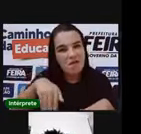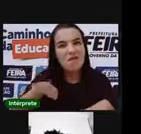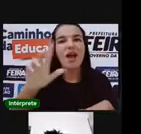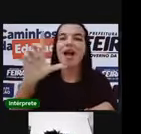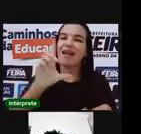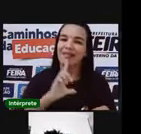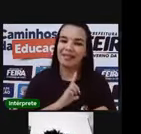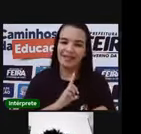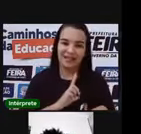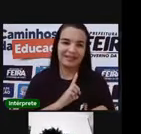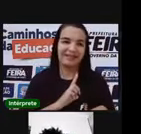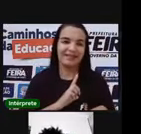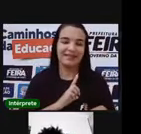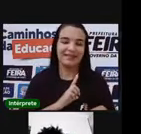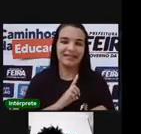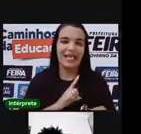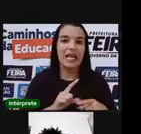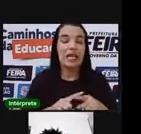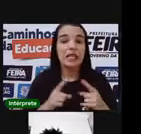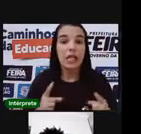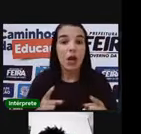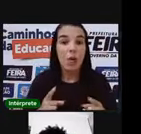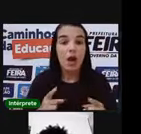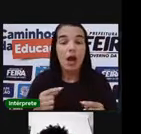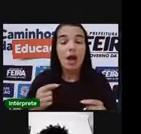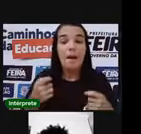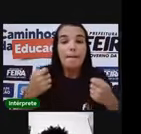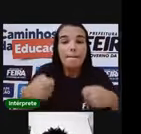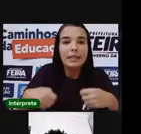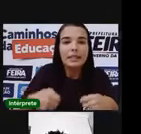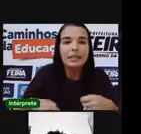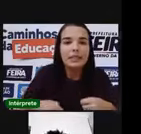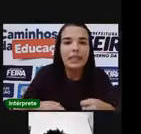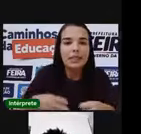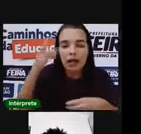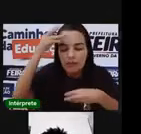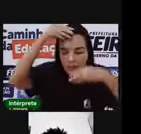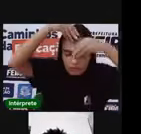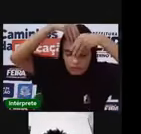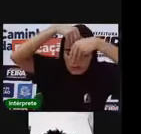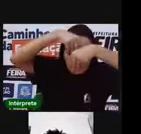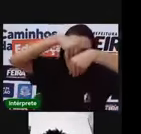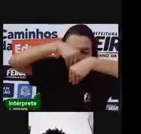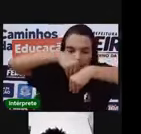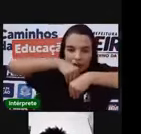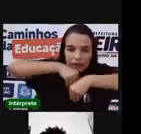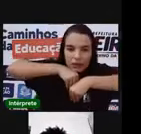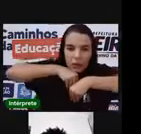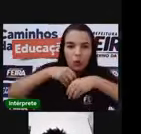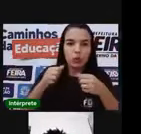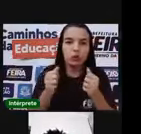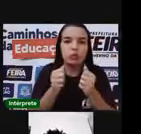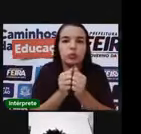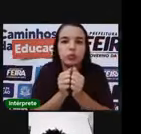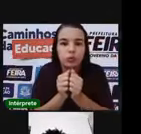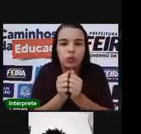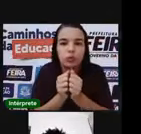fenômeno, é a capacidade interna e coletiva,